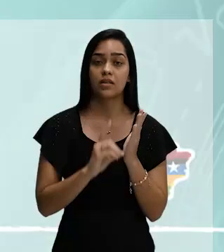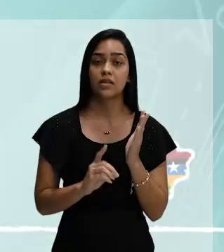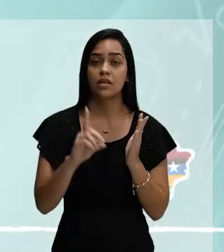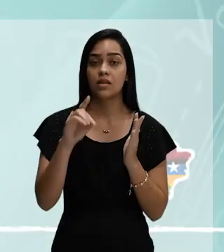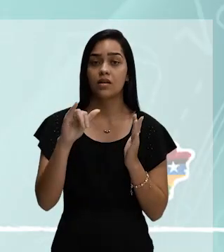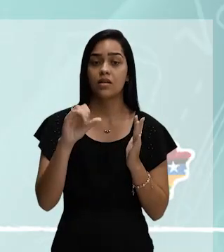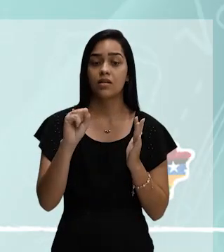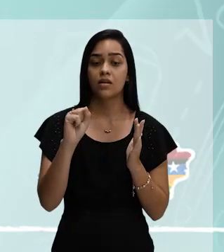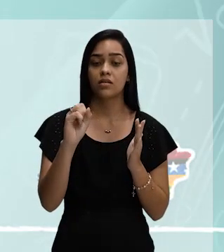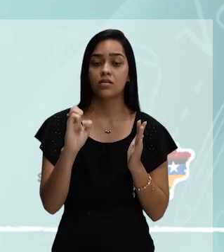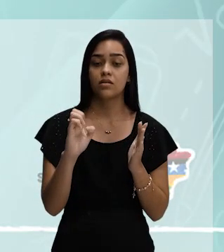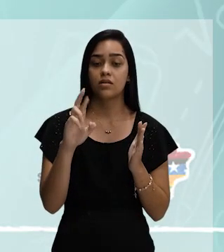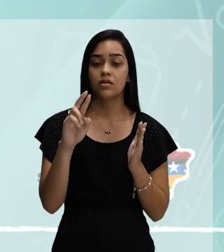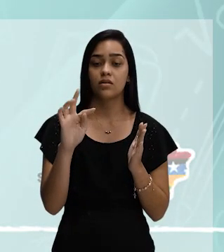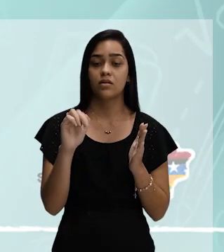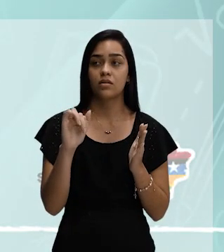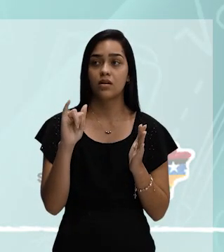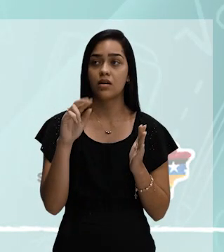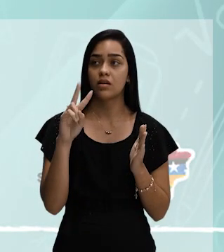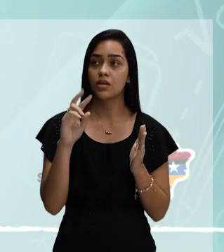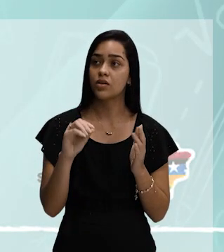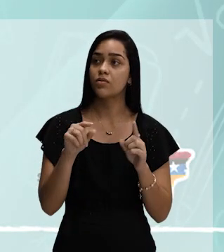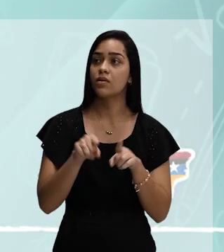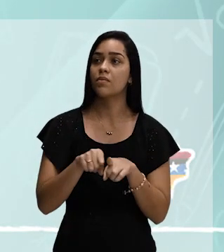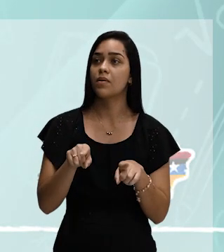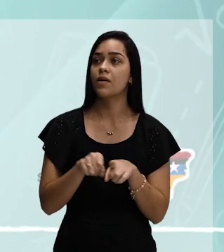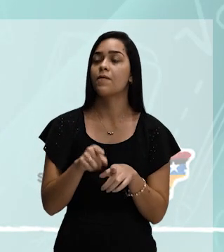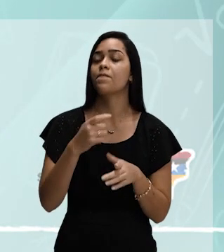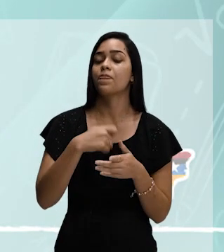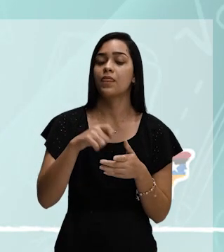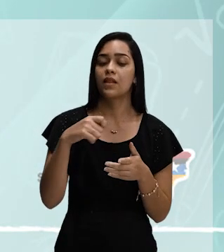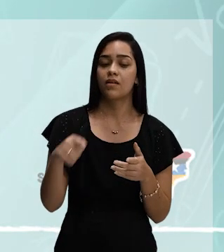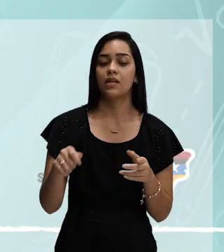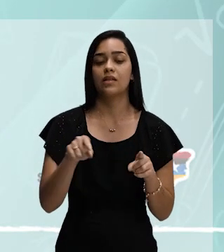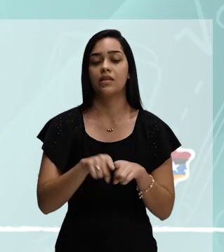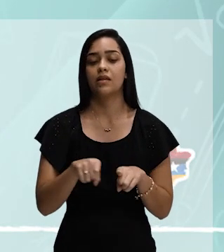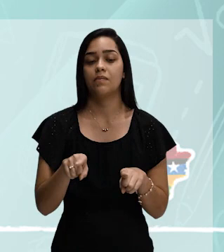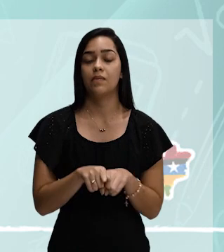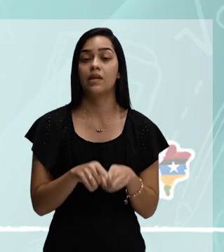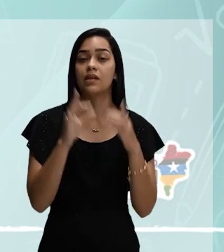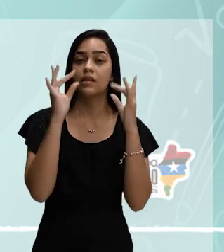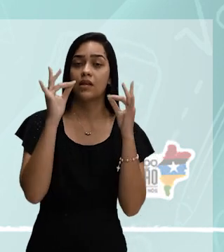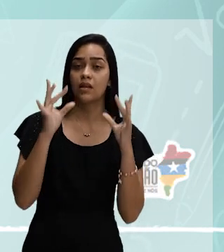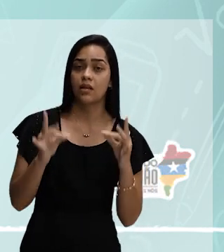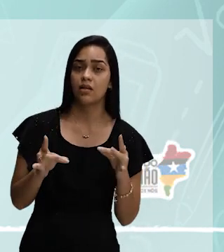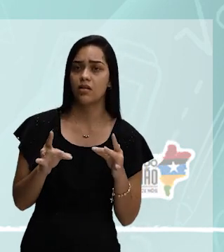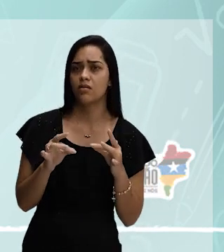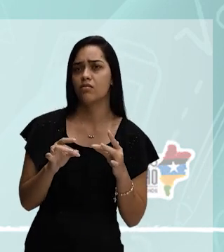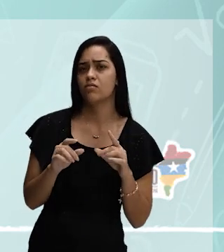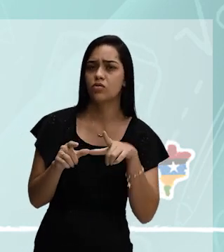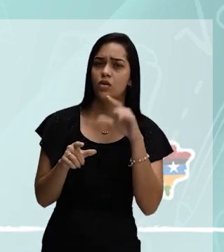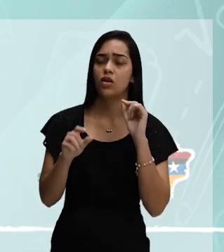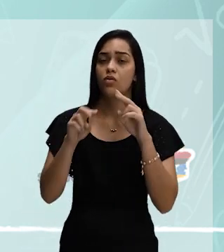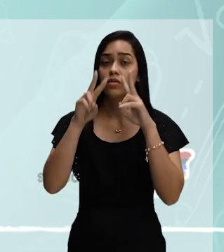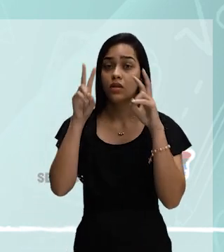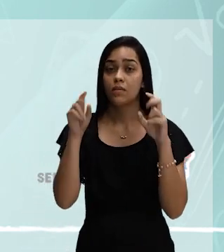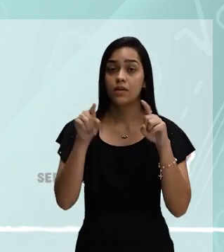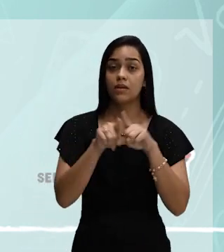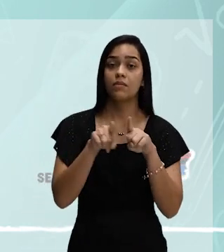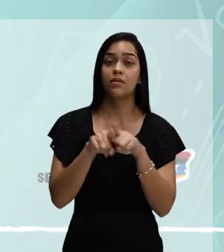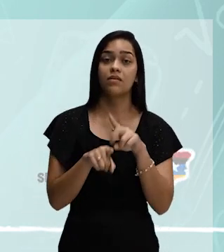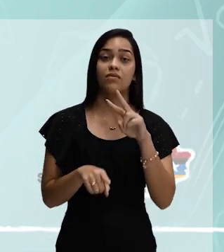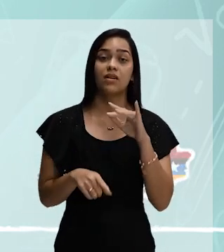Deixa eu ver se tem aqui. Ele vai escrever determinado tema e vai